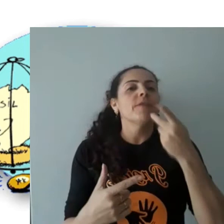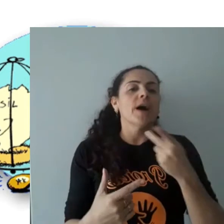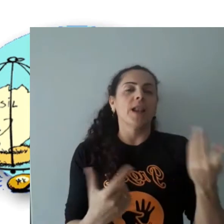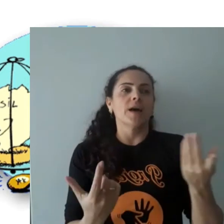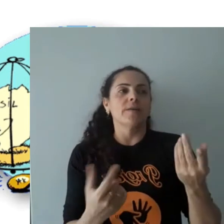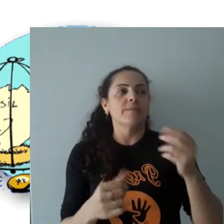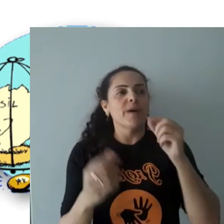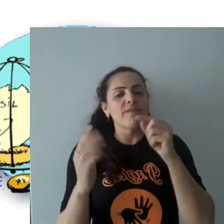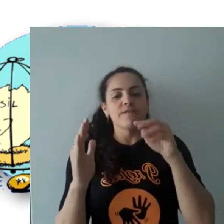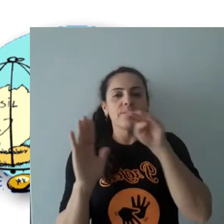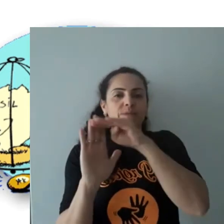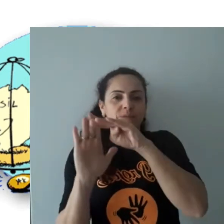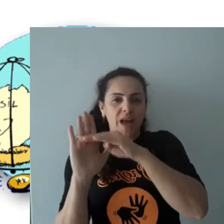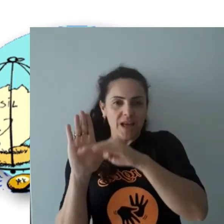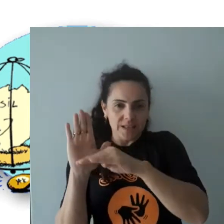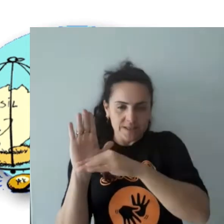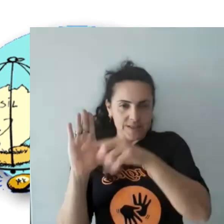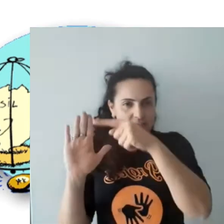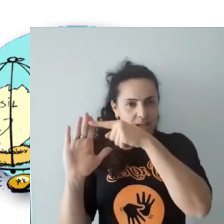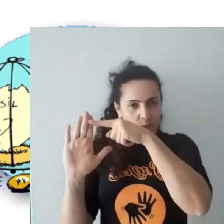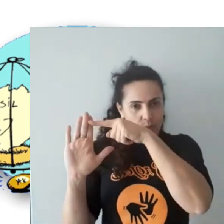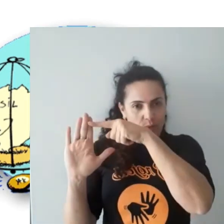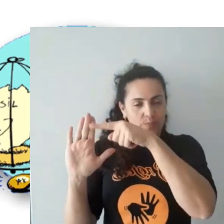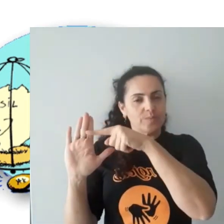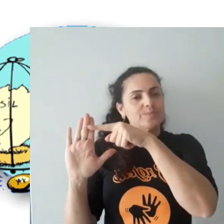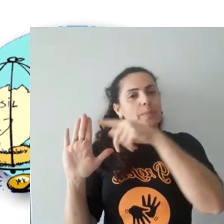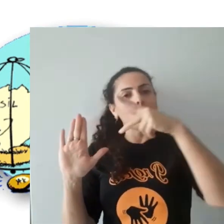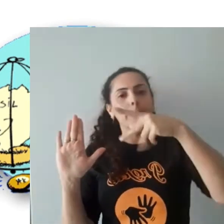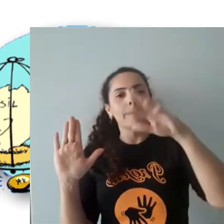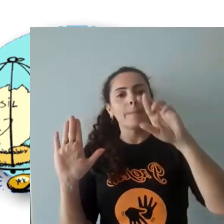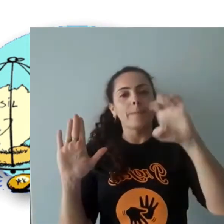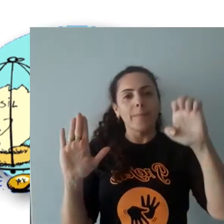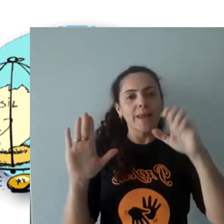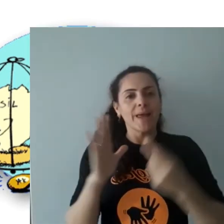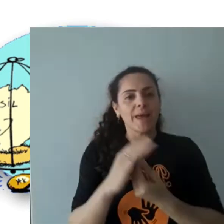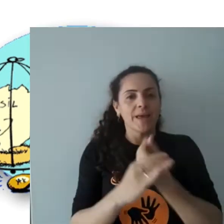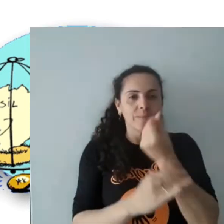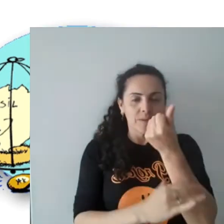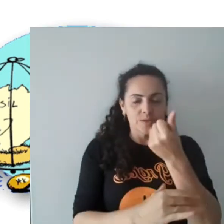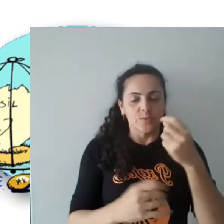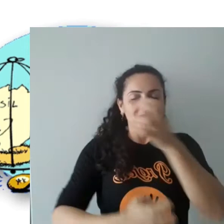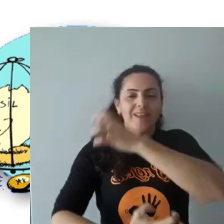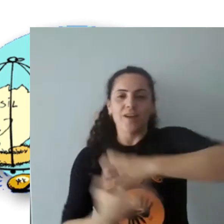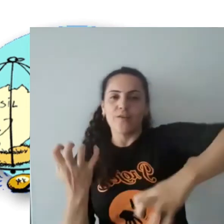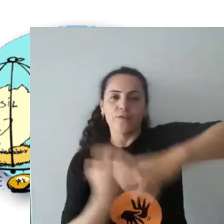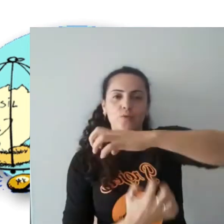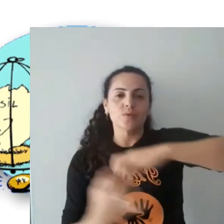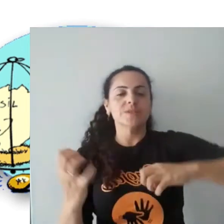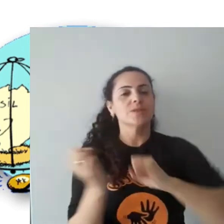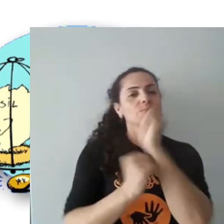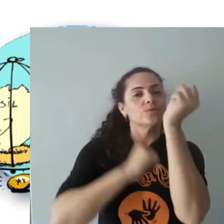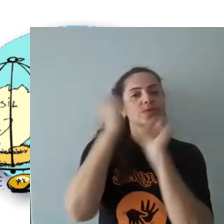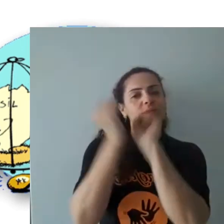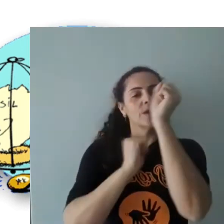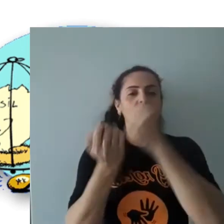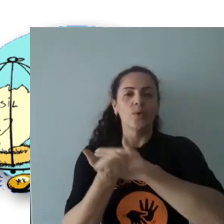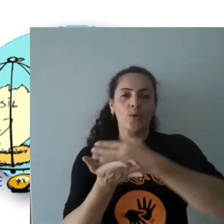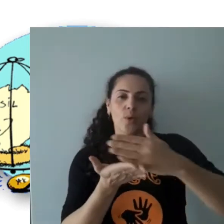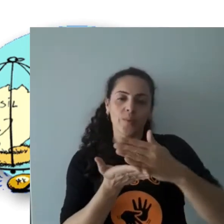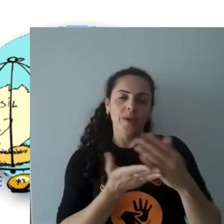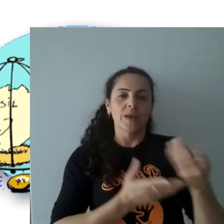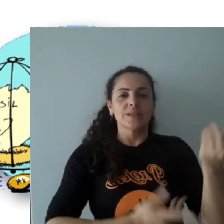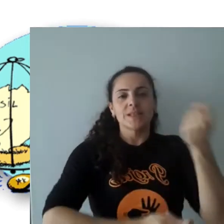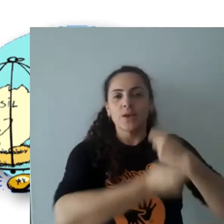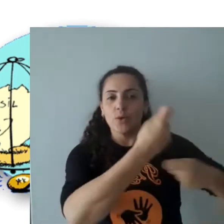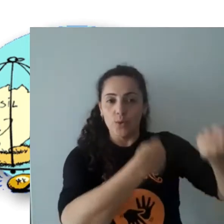e o capitalismo, é uma modernização da sociedade, tanto que a gente chama de Idade Moderna. A gente passa aí de produtos